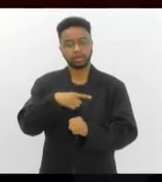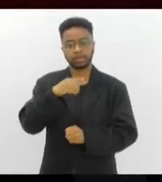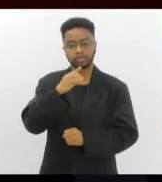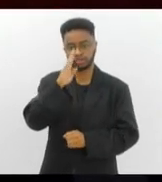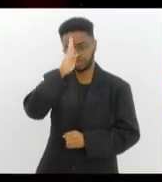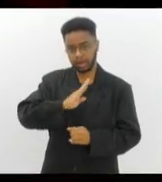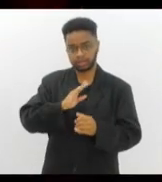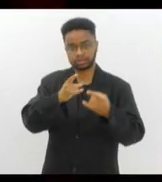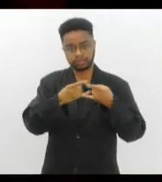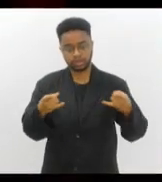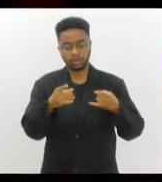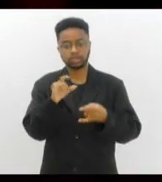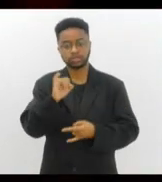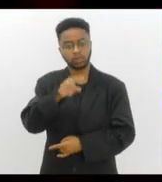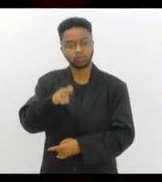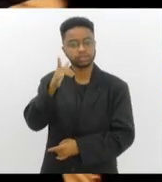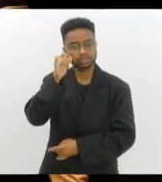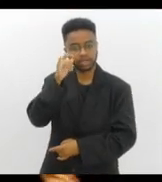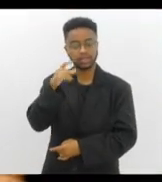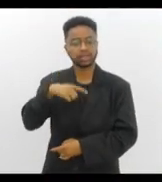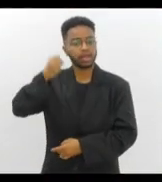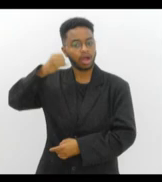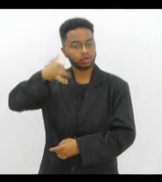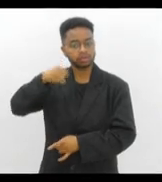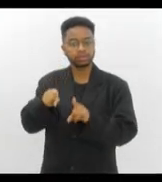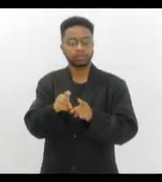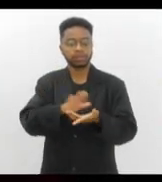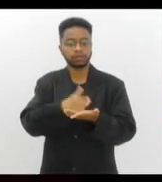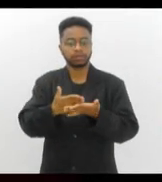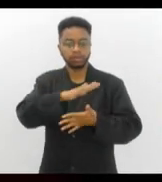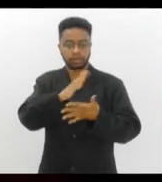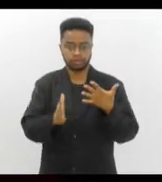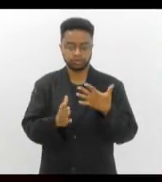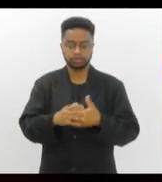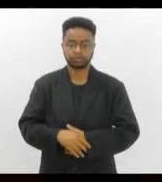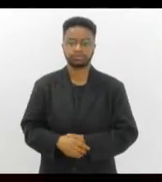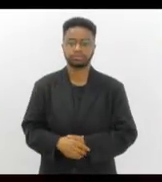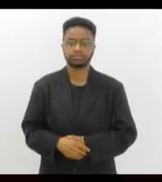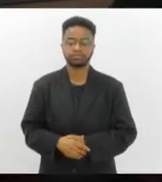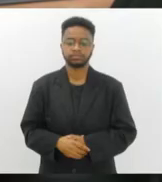pelo Instagram. A peça conta com audiodescrição e tradução simultânea em Libras.